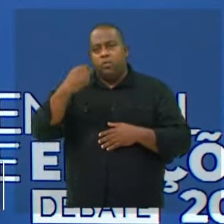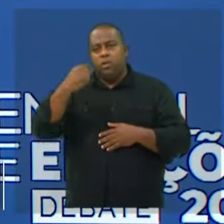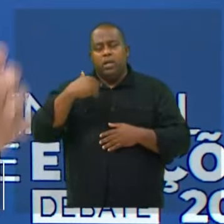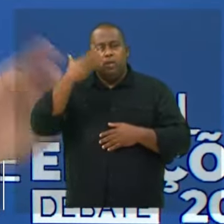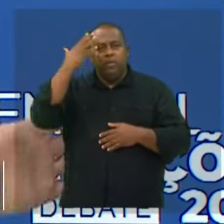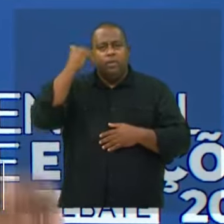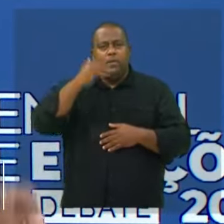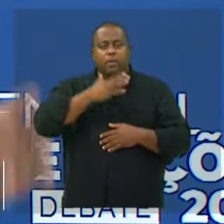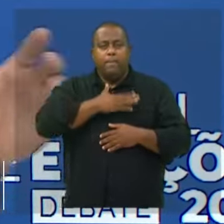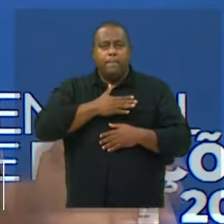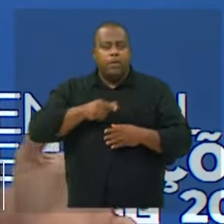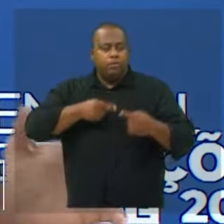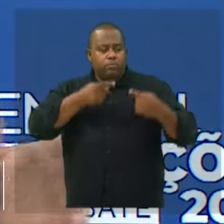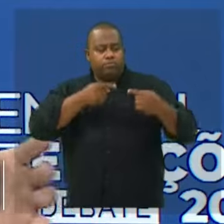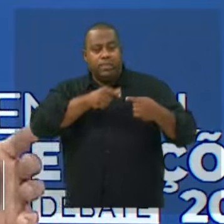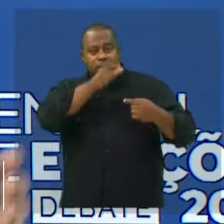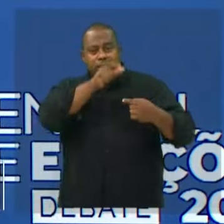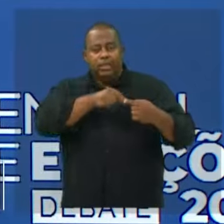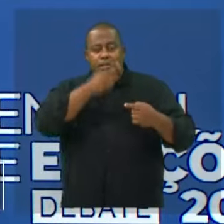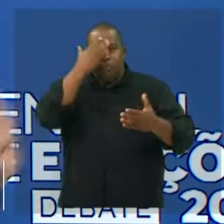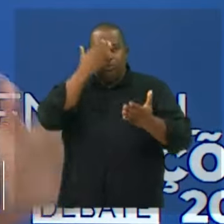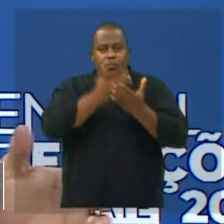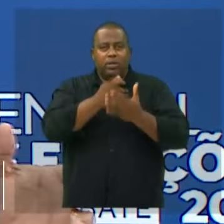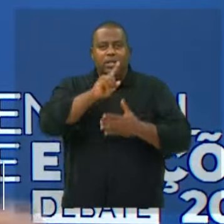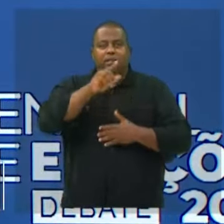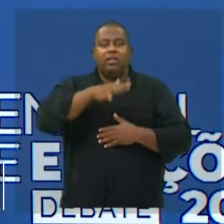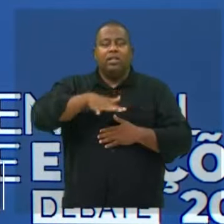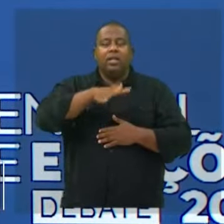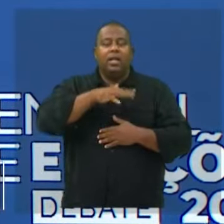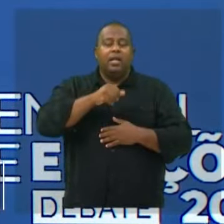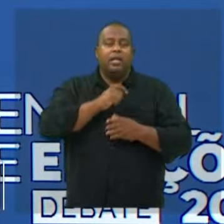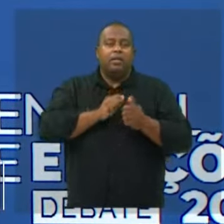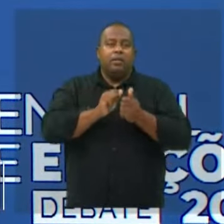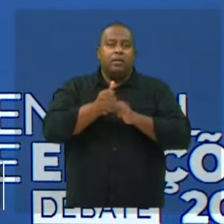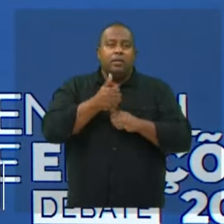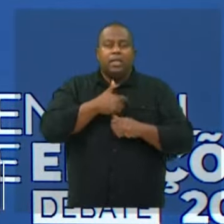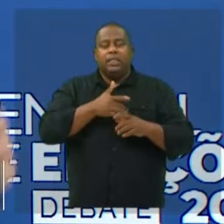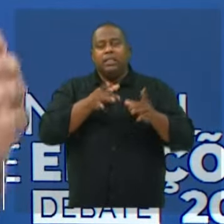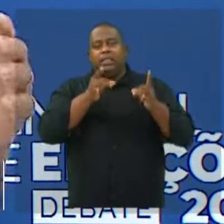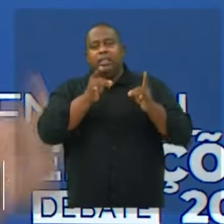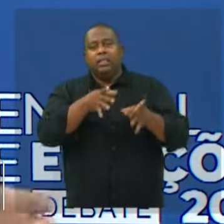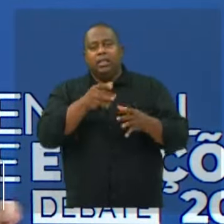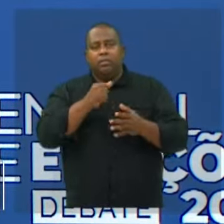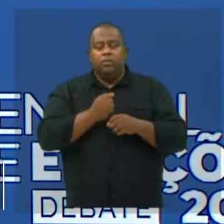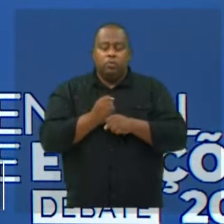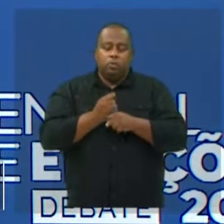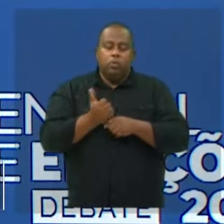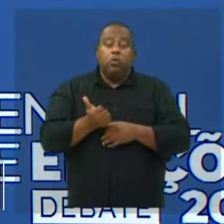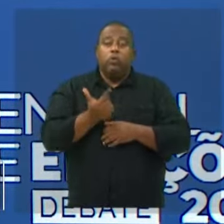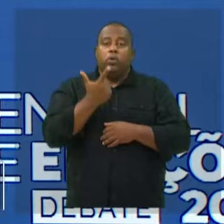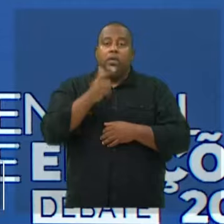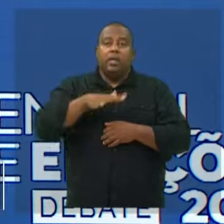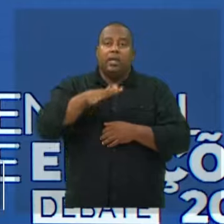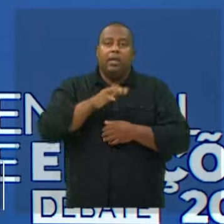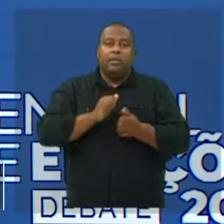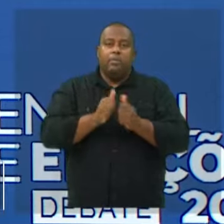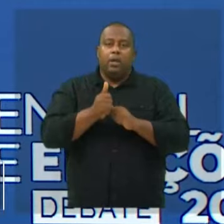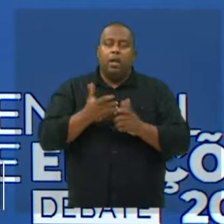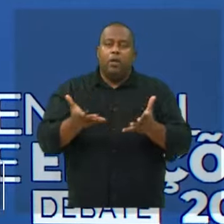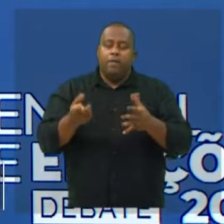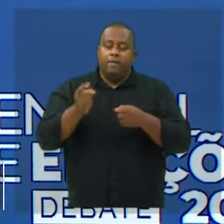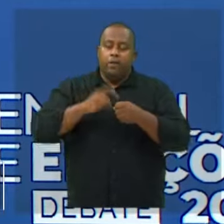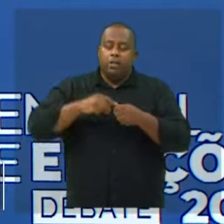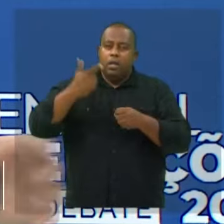sei que o meu adversário não acredita no esporte não investiu abandonou os equipamentos públicos durante 12 anos tivemos agora que voltar